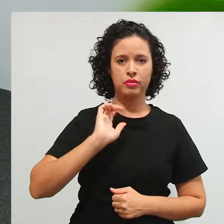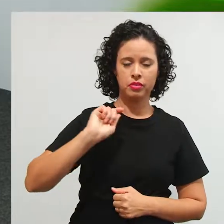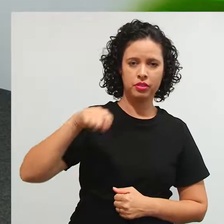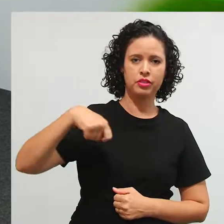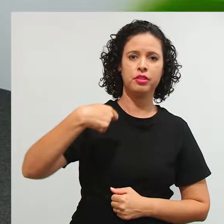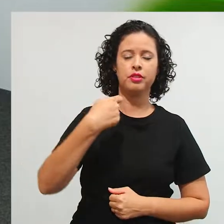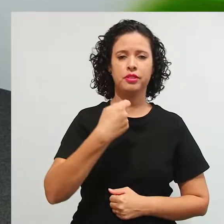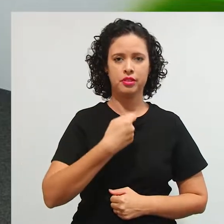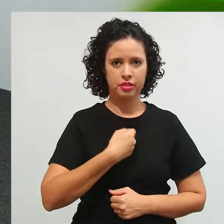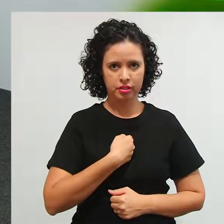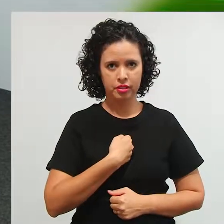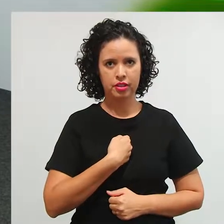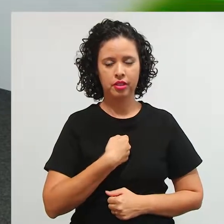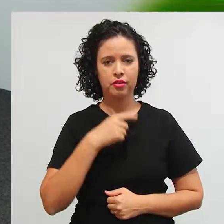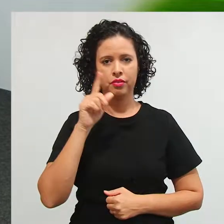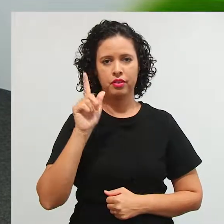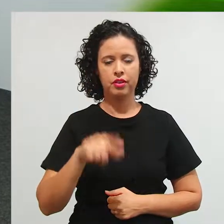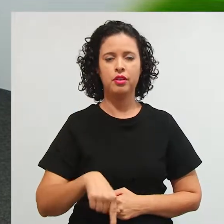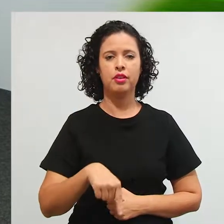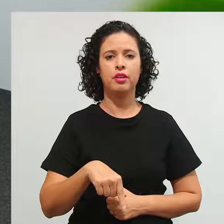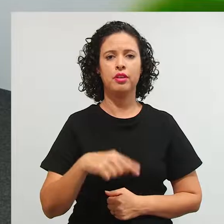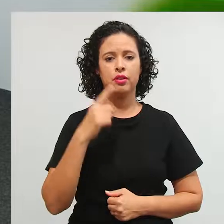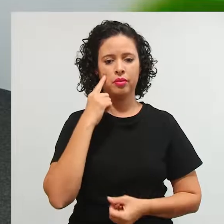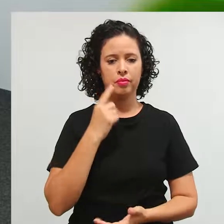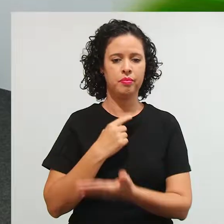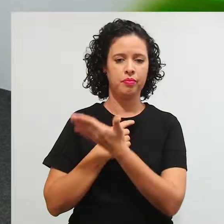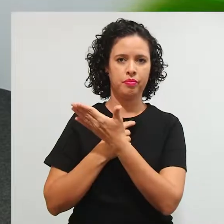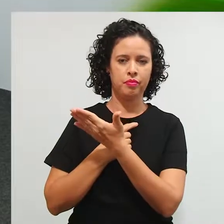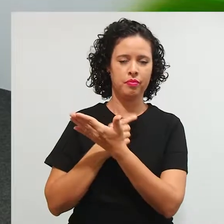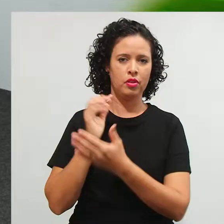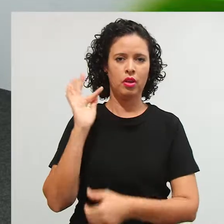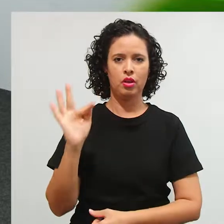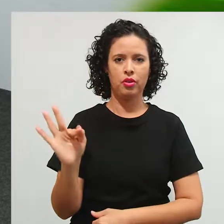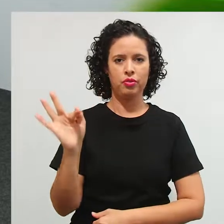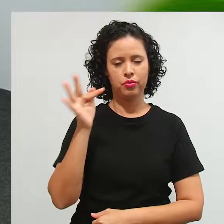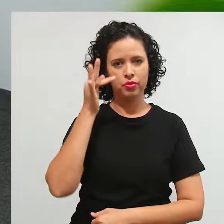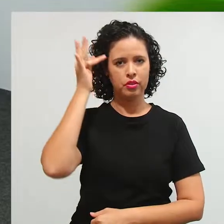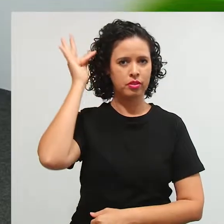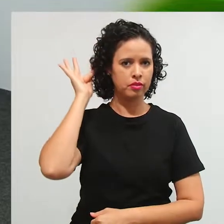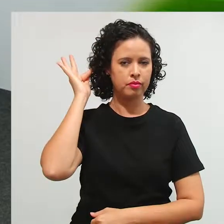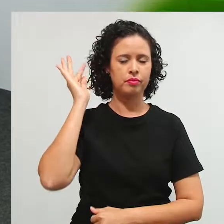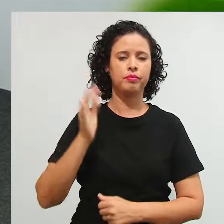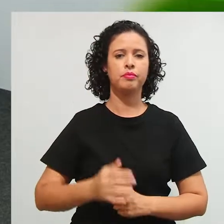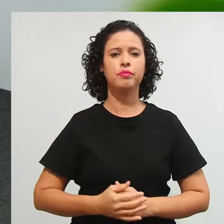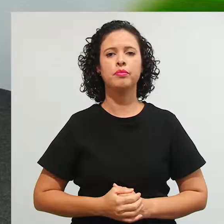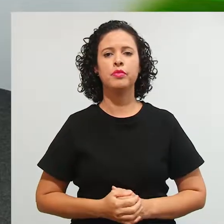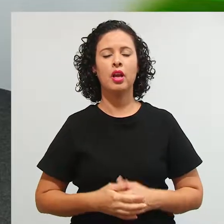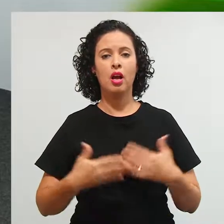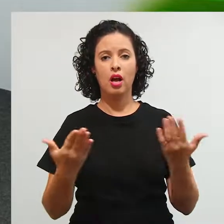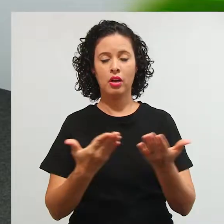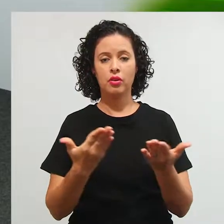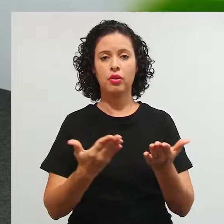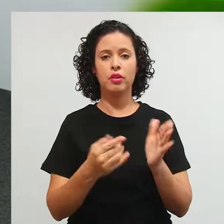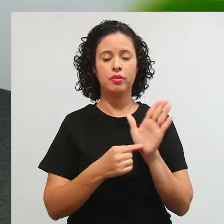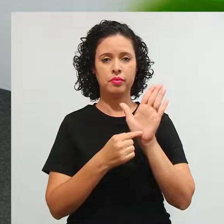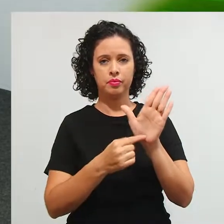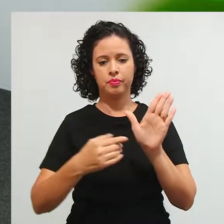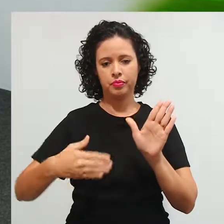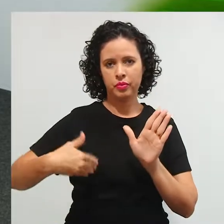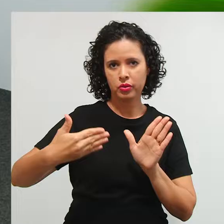identifica na comunidade surda é este. Bom, agora vamos